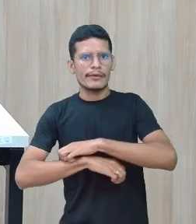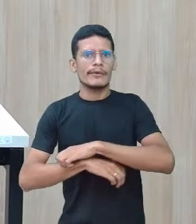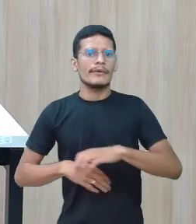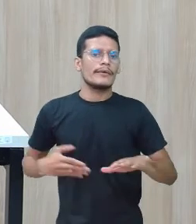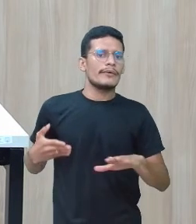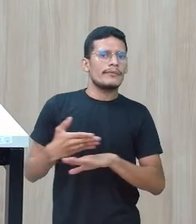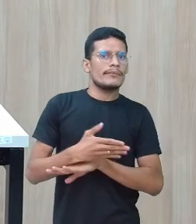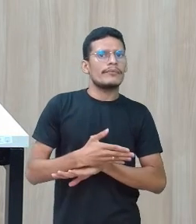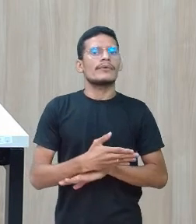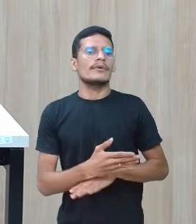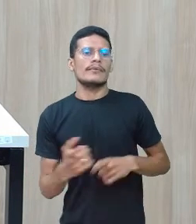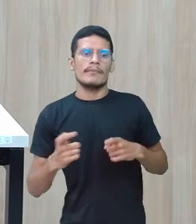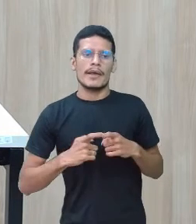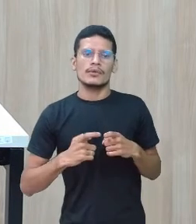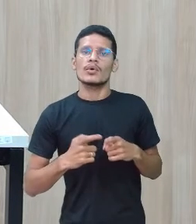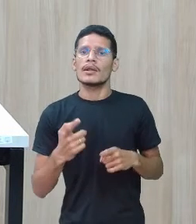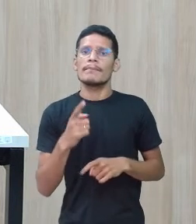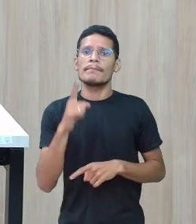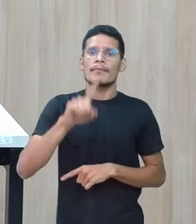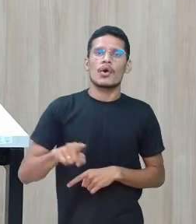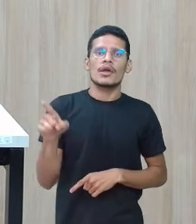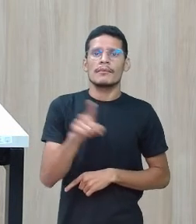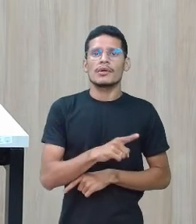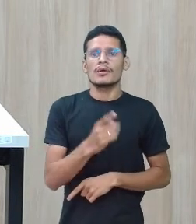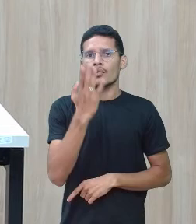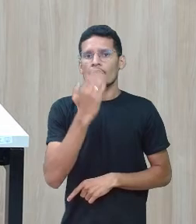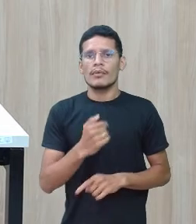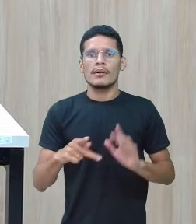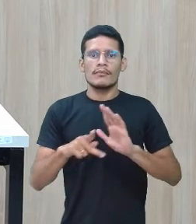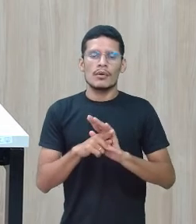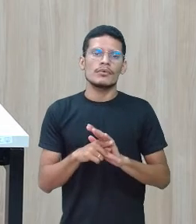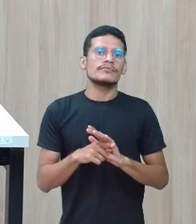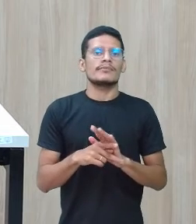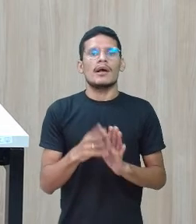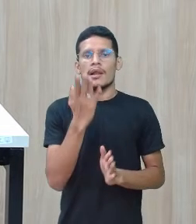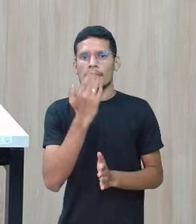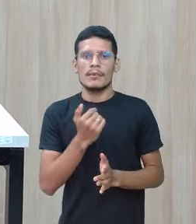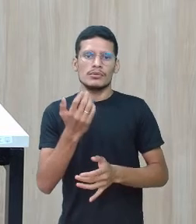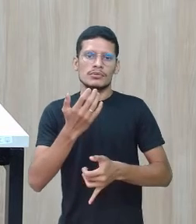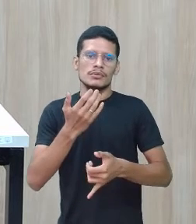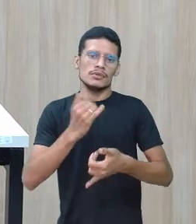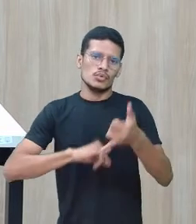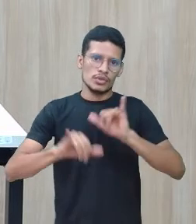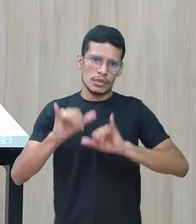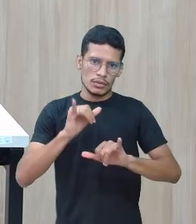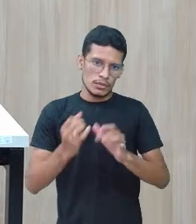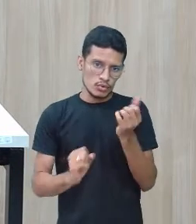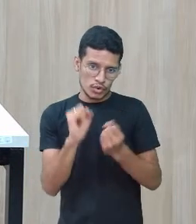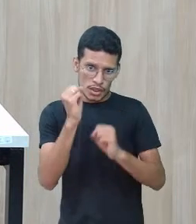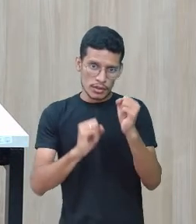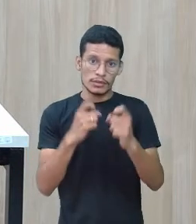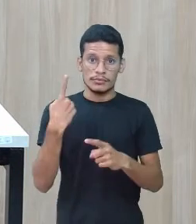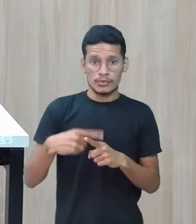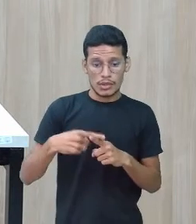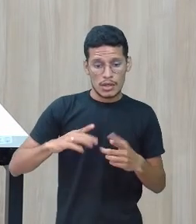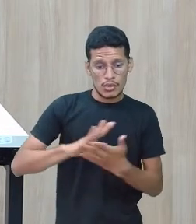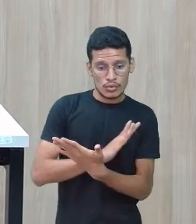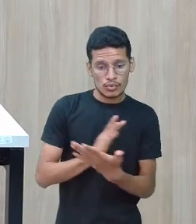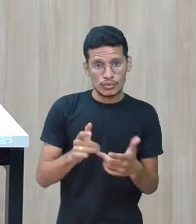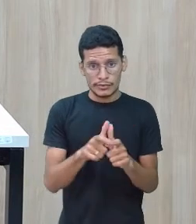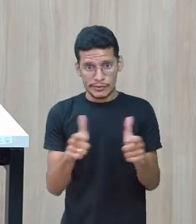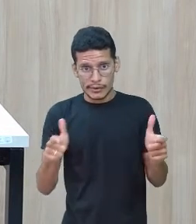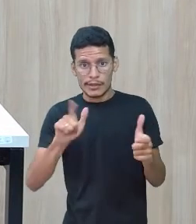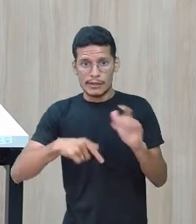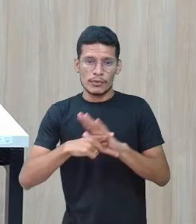o alergologista, ele proíbe de comer alimento industrializado, porque uma grande maioria são